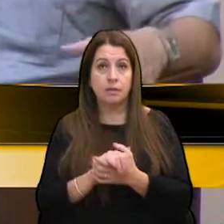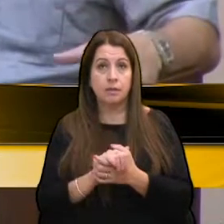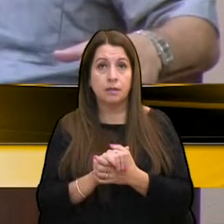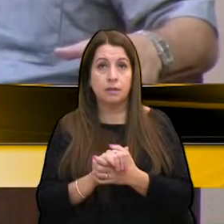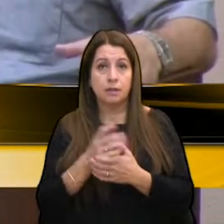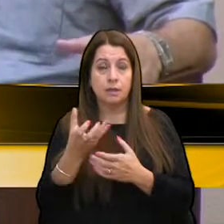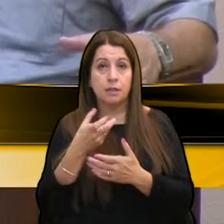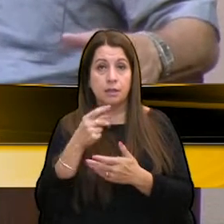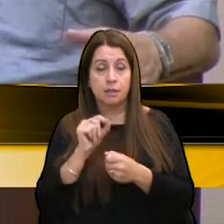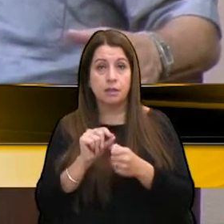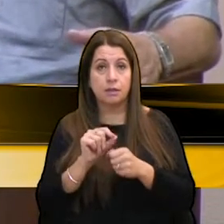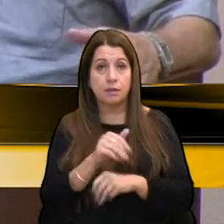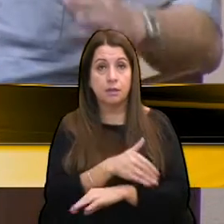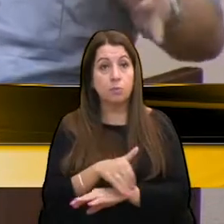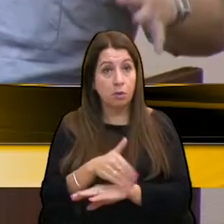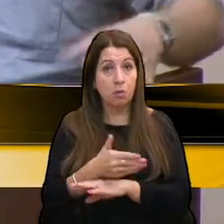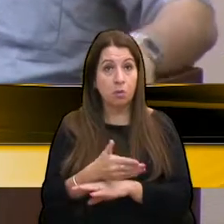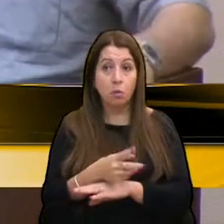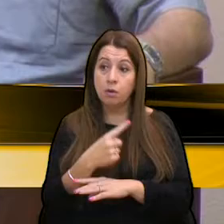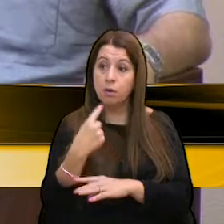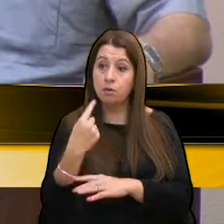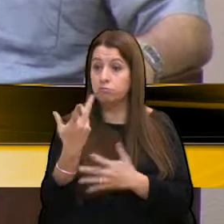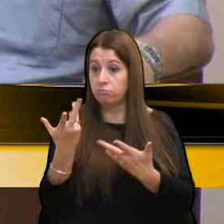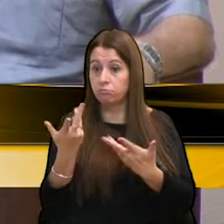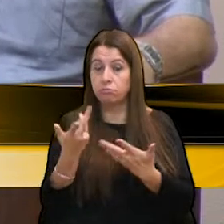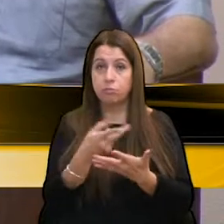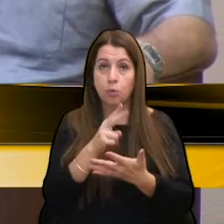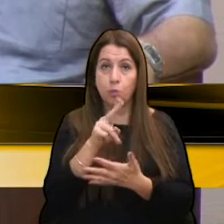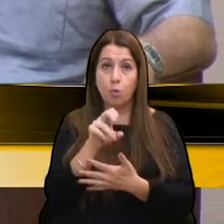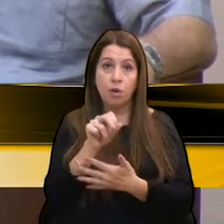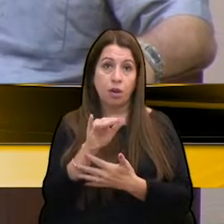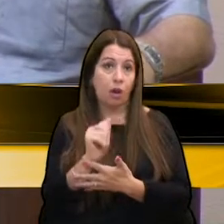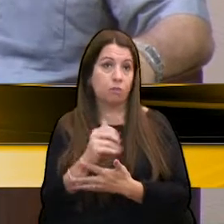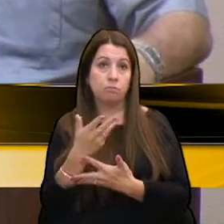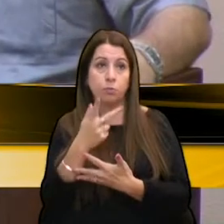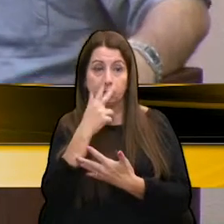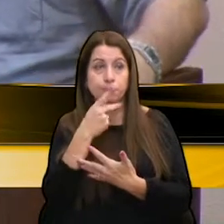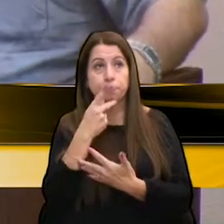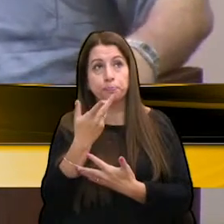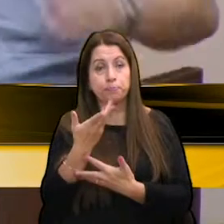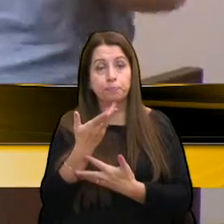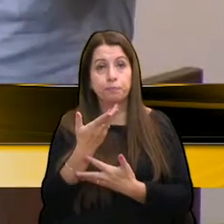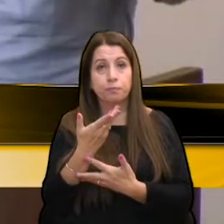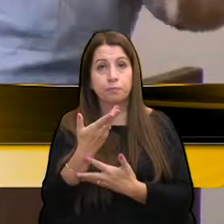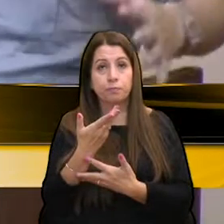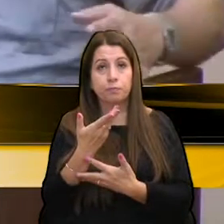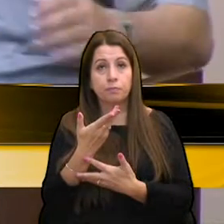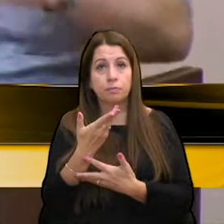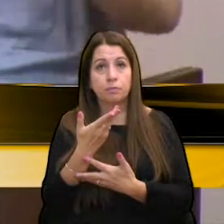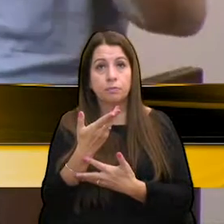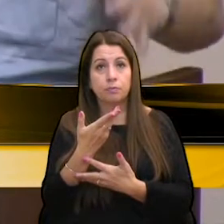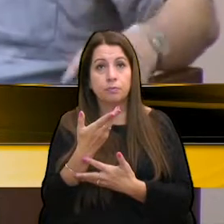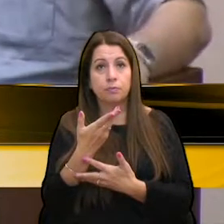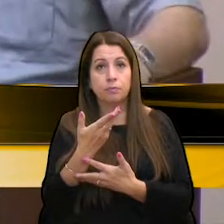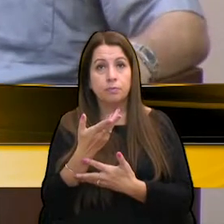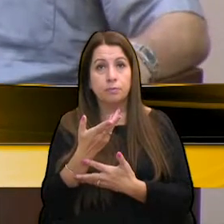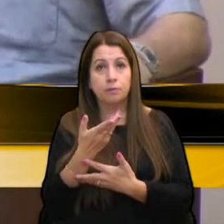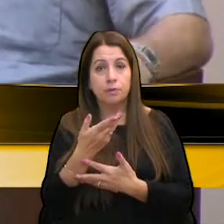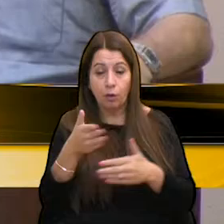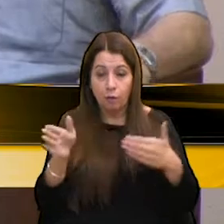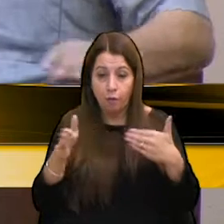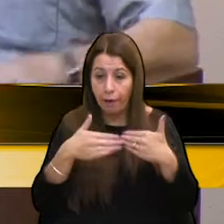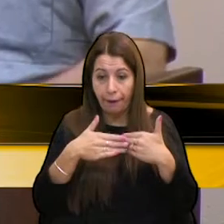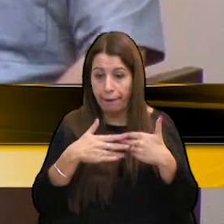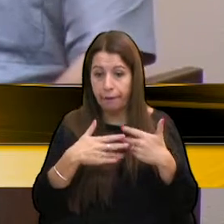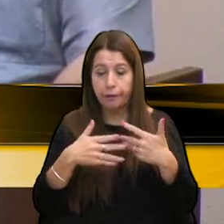eles querem que seja uma rua única. É uma rua, como é que eu vou dizer, que fecha único, que seja um condomínio ali.